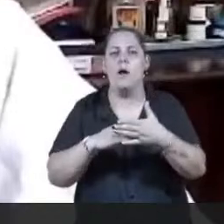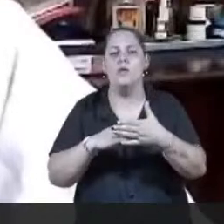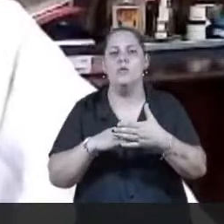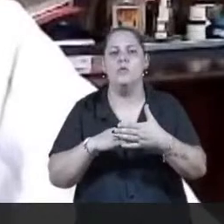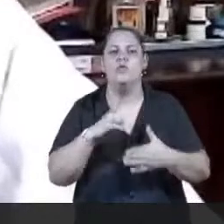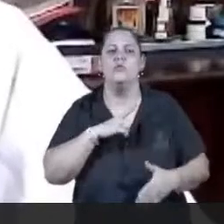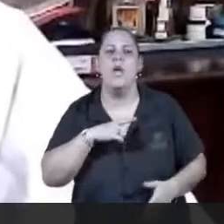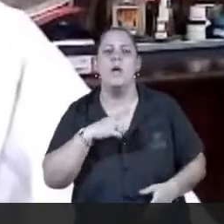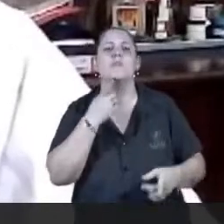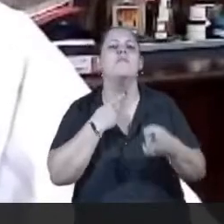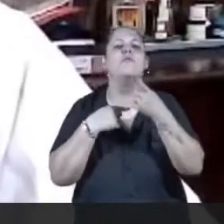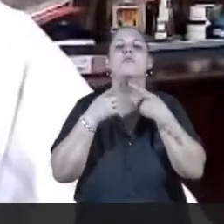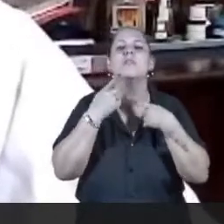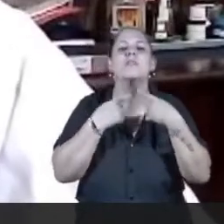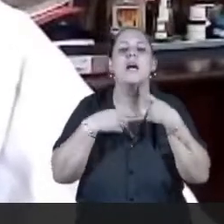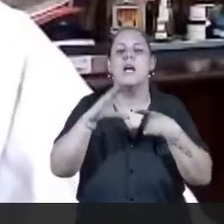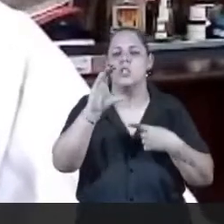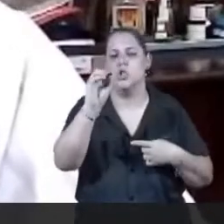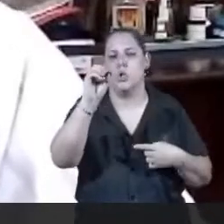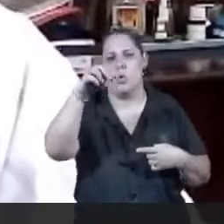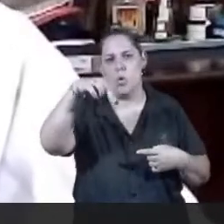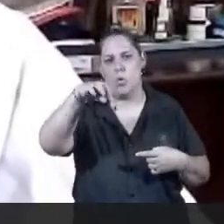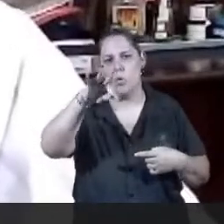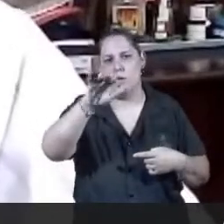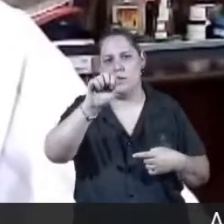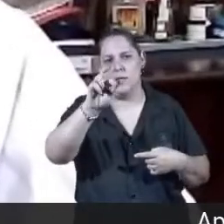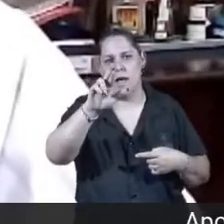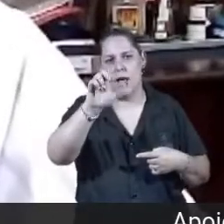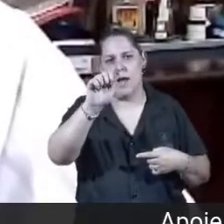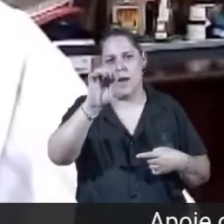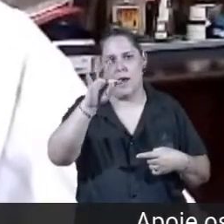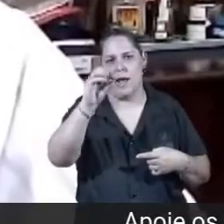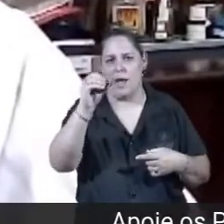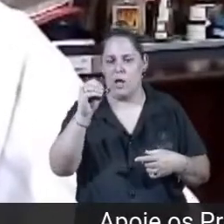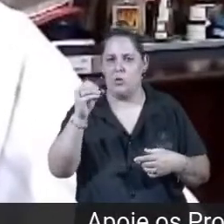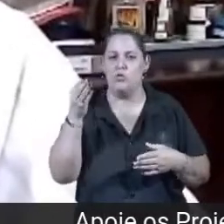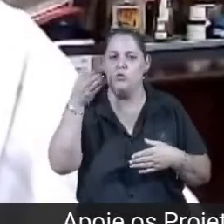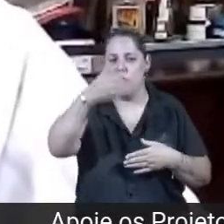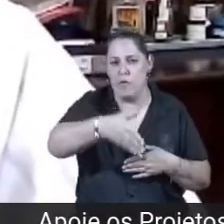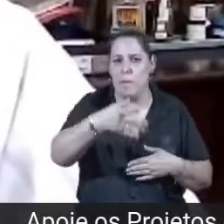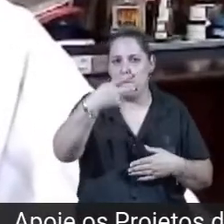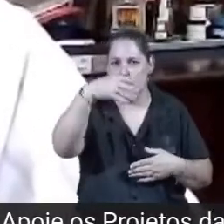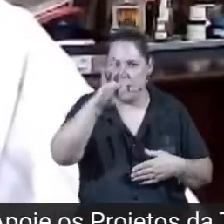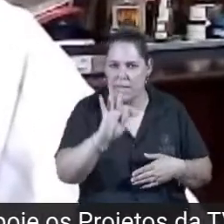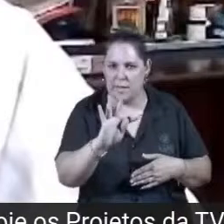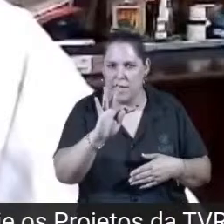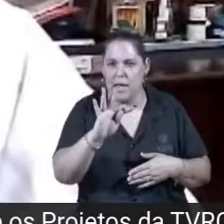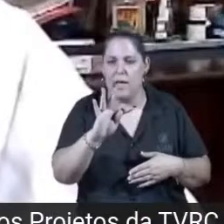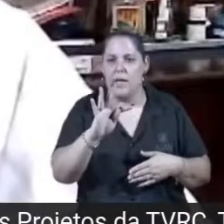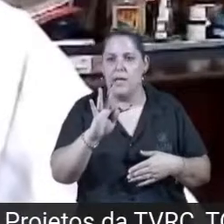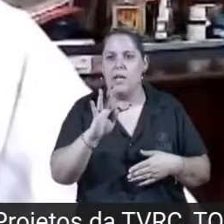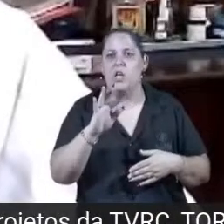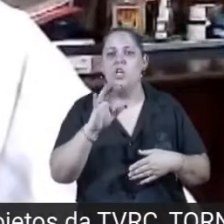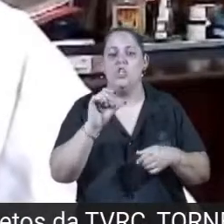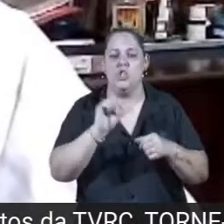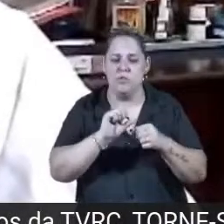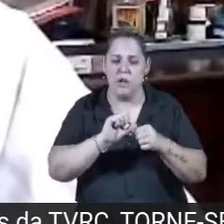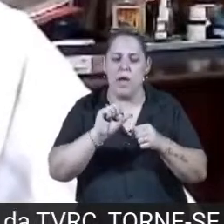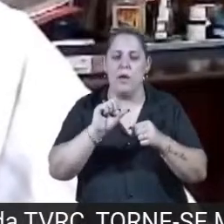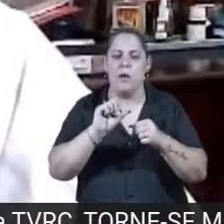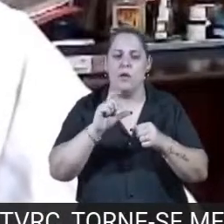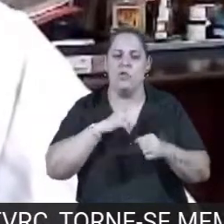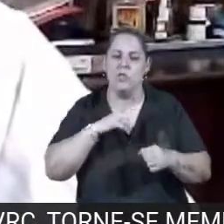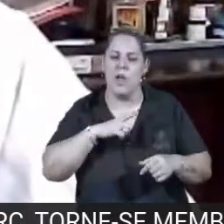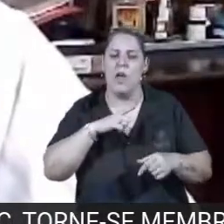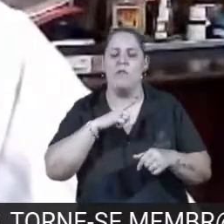a vontade de você vir para dentro do PT e você também para dentro do PT na bancada, nós tivemos todo um processo de